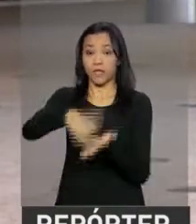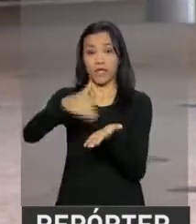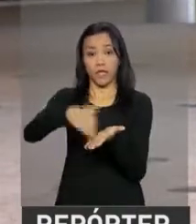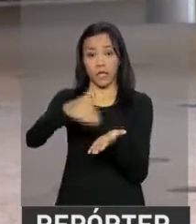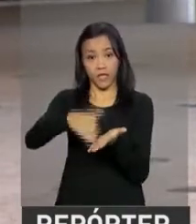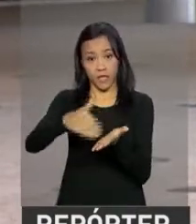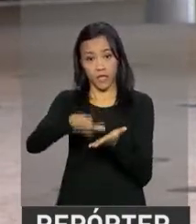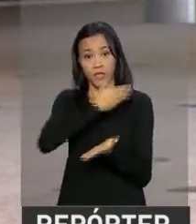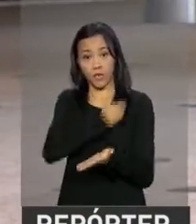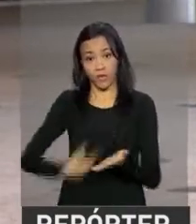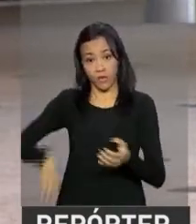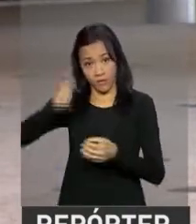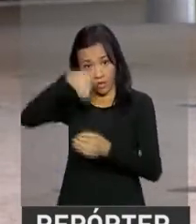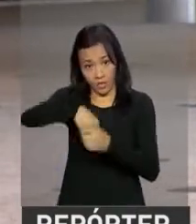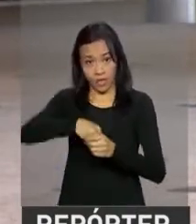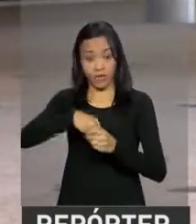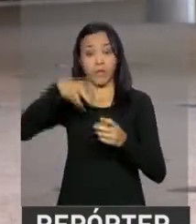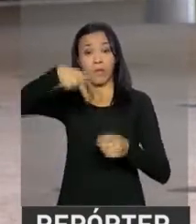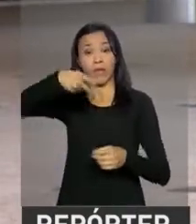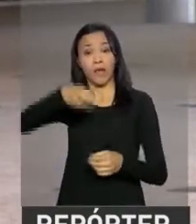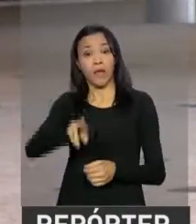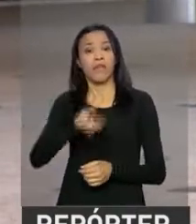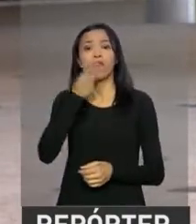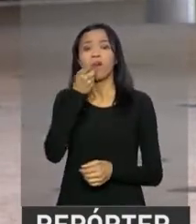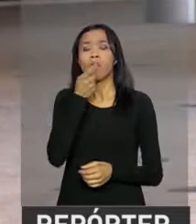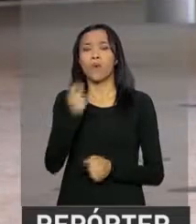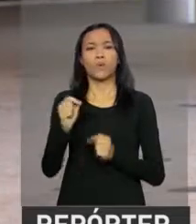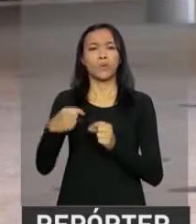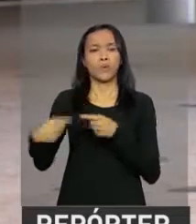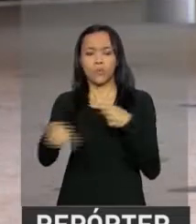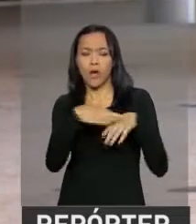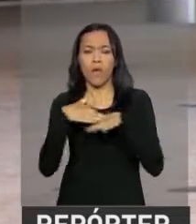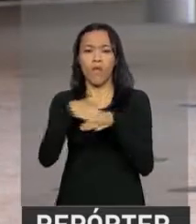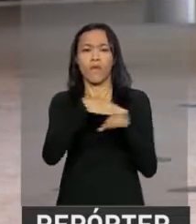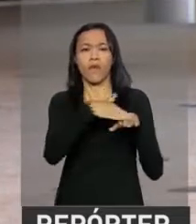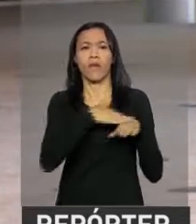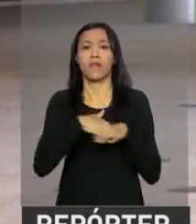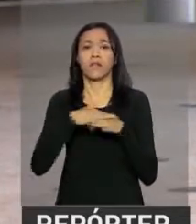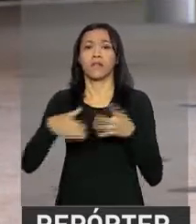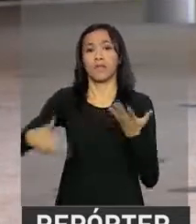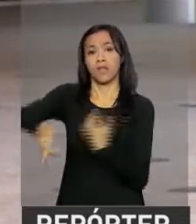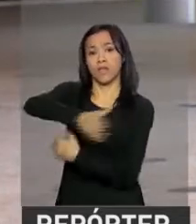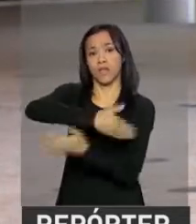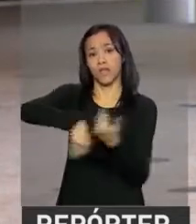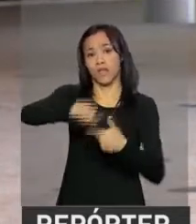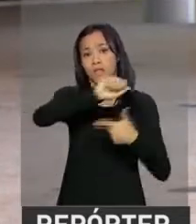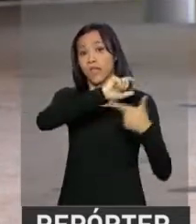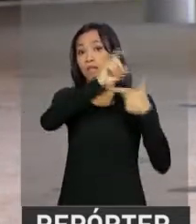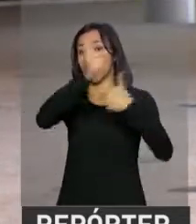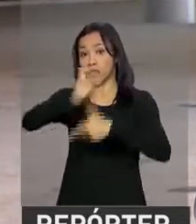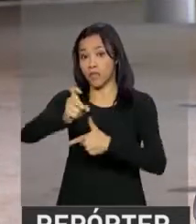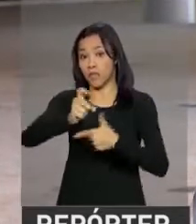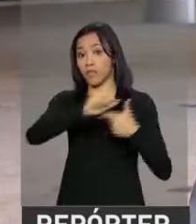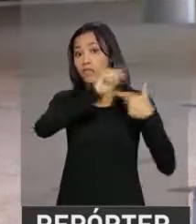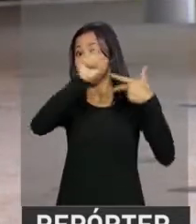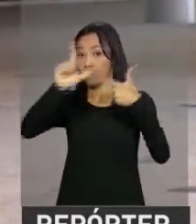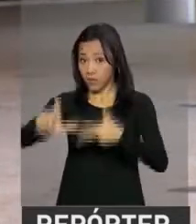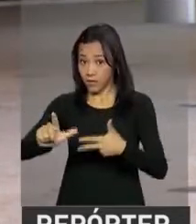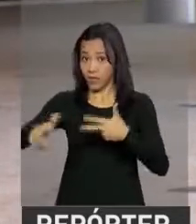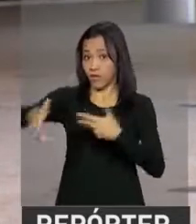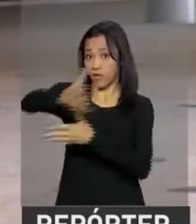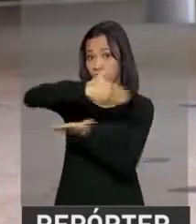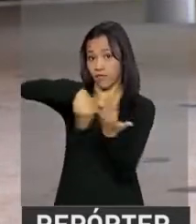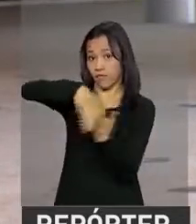da República, Gedel Vieira Lima, destacou o diálogo e a integração entre os poderes executivo e legislativo,